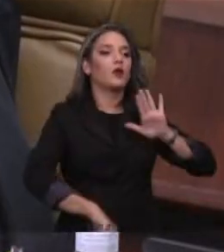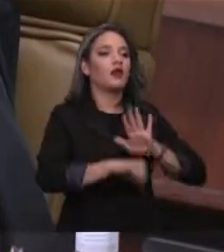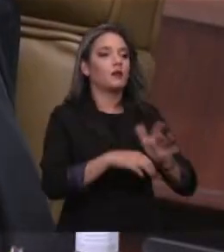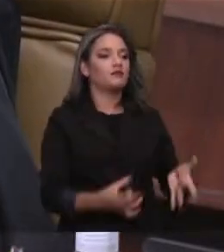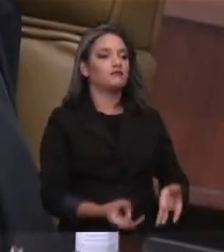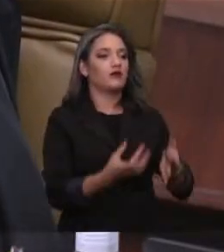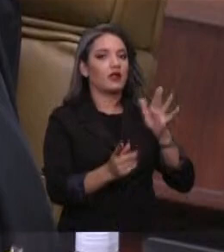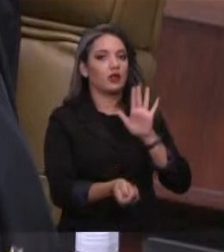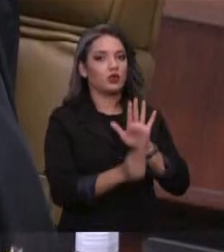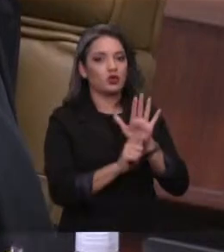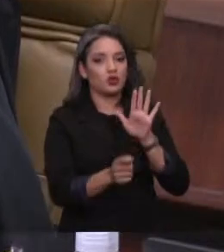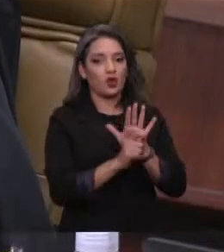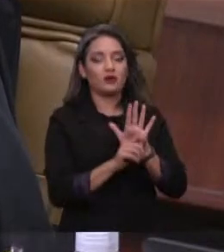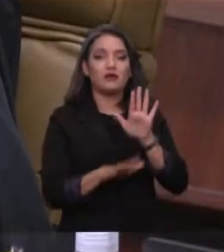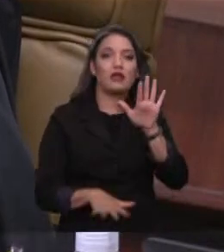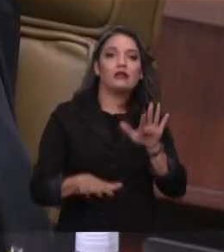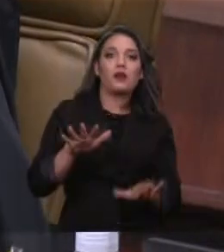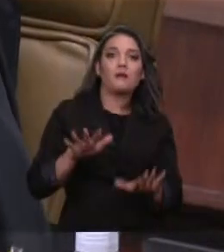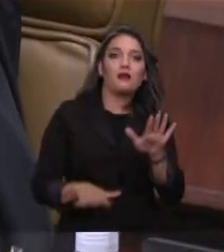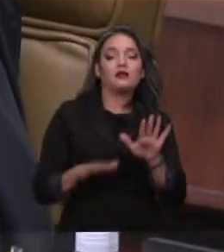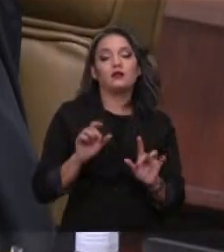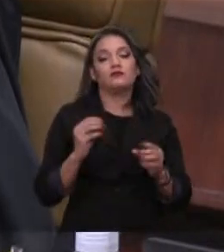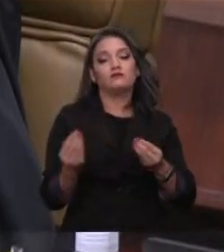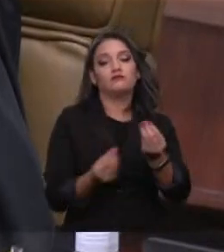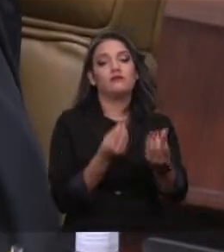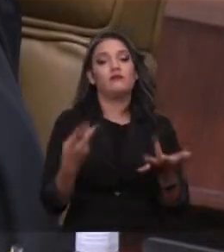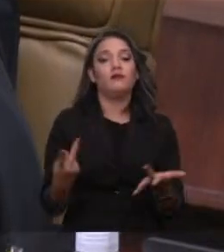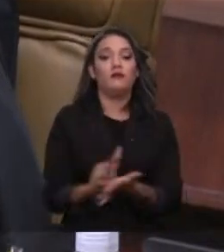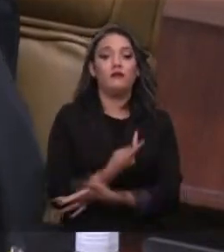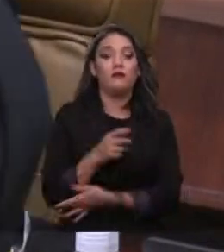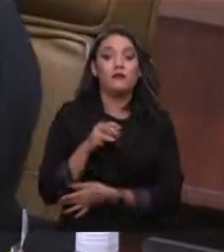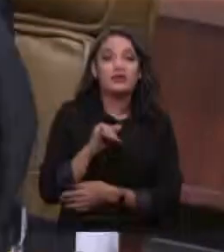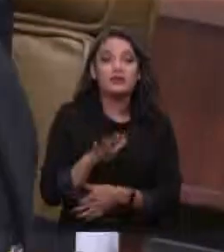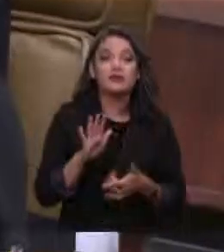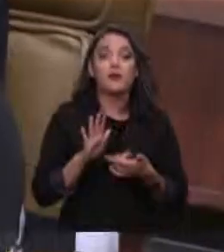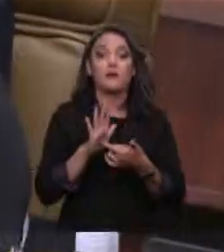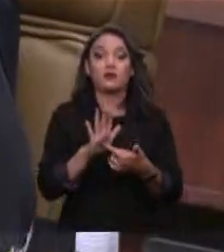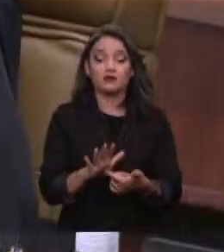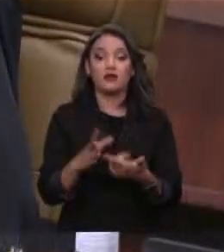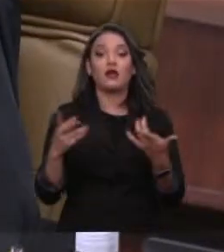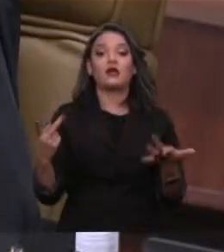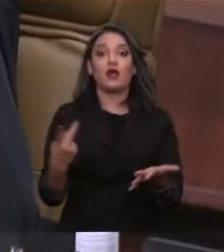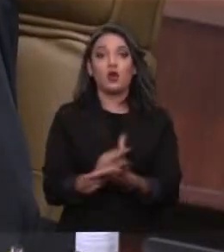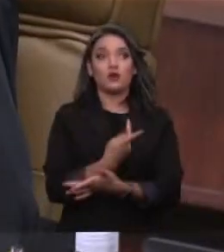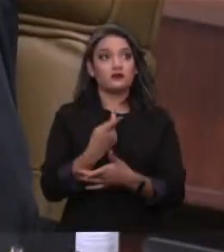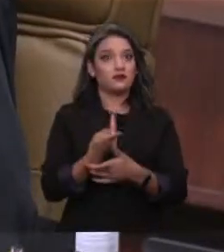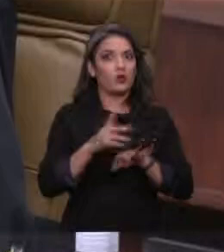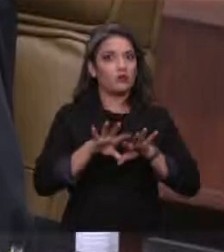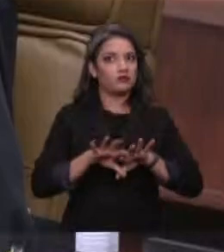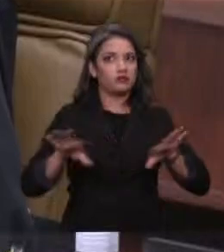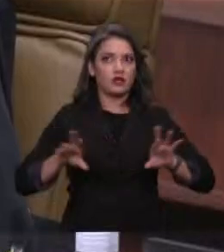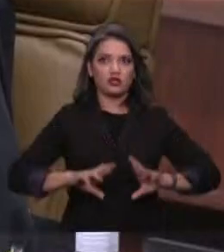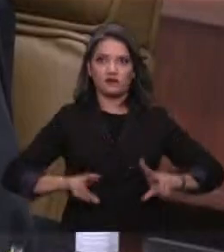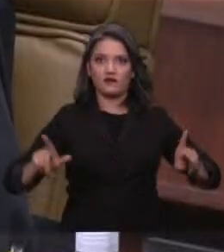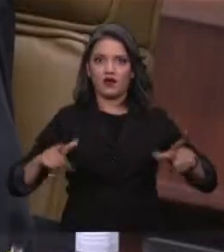das circunstâncias e acaso demonstrada a total autonomia das condutas.